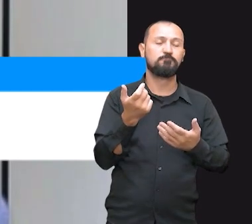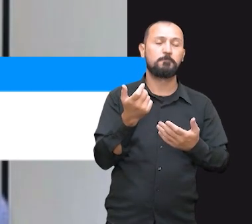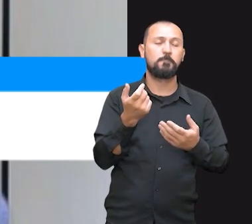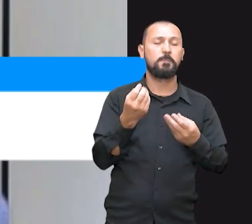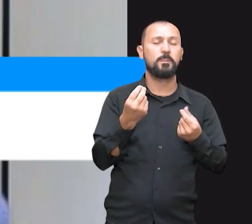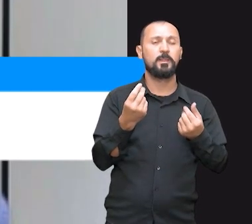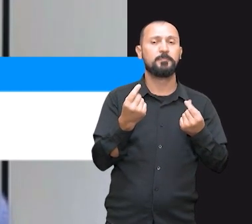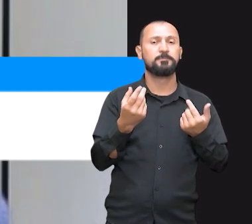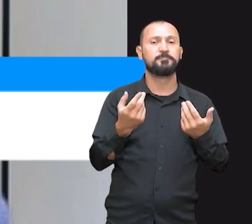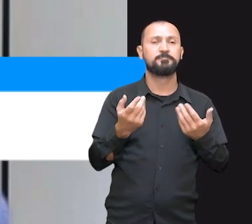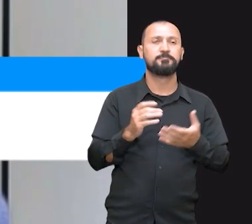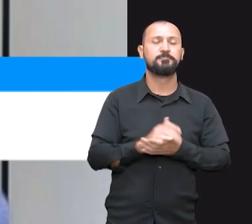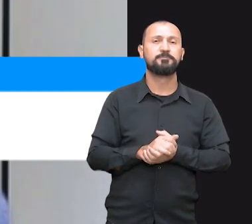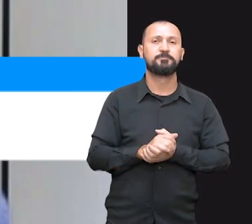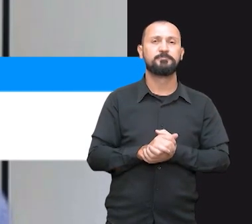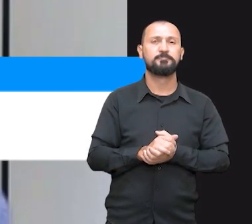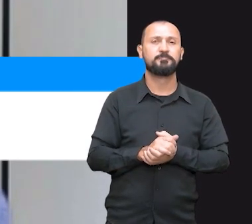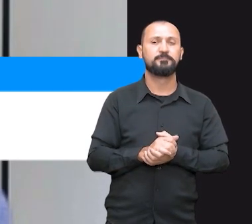ainda,